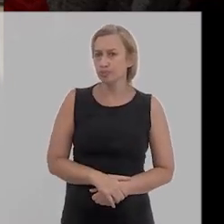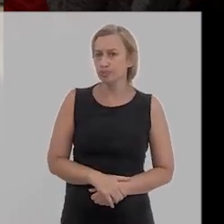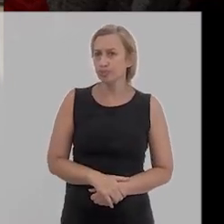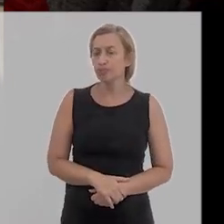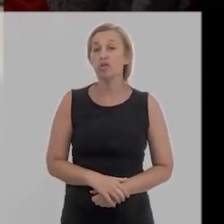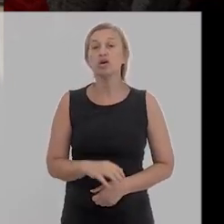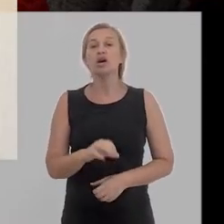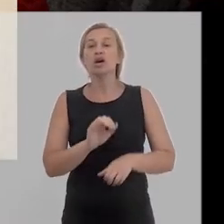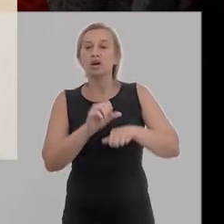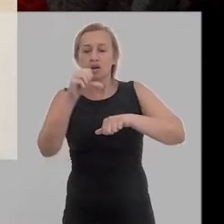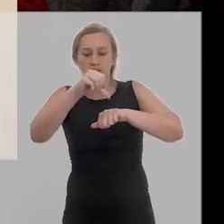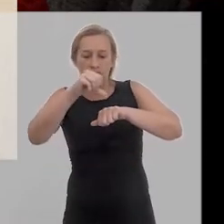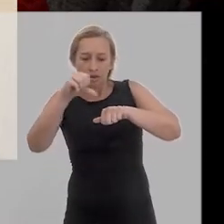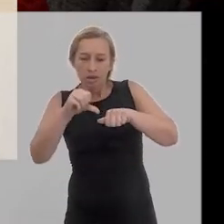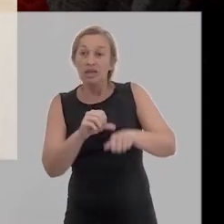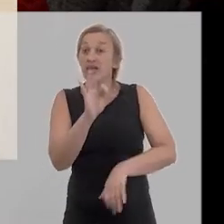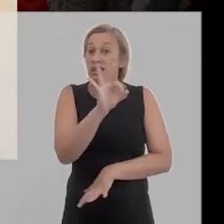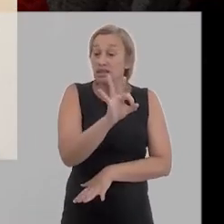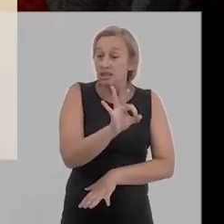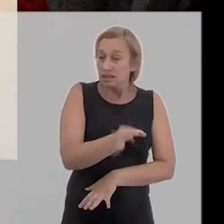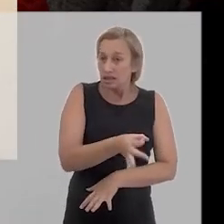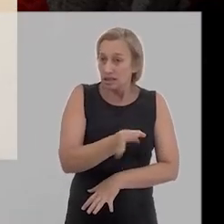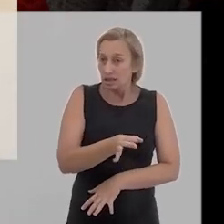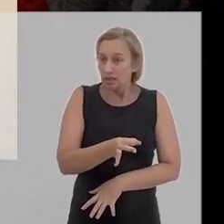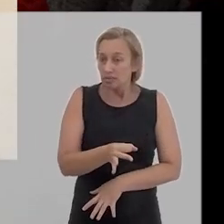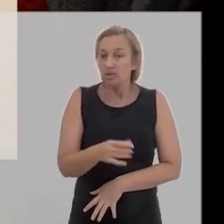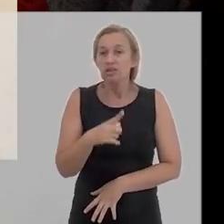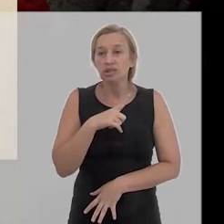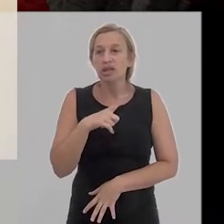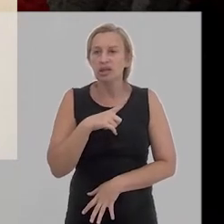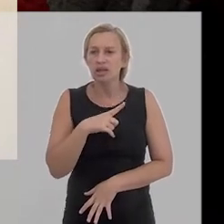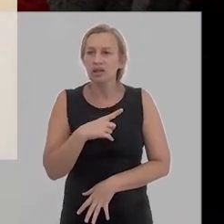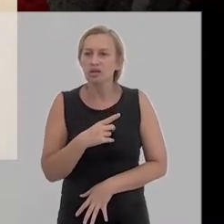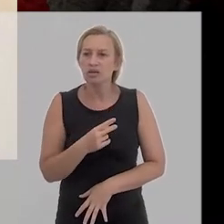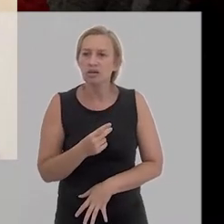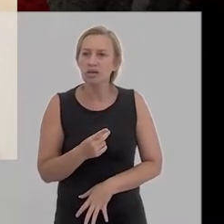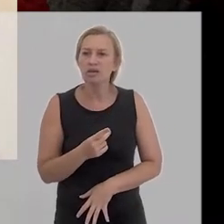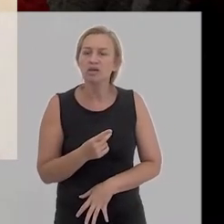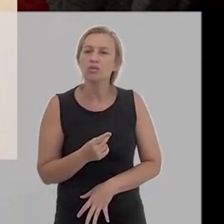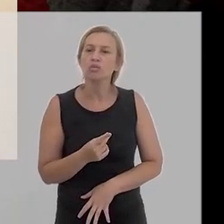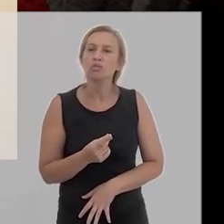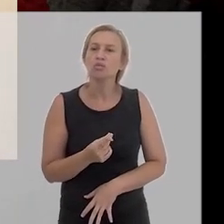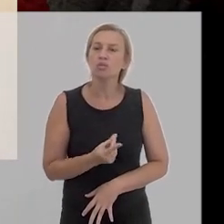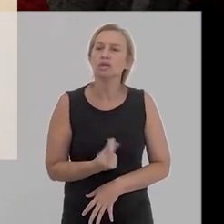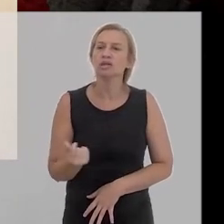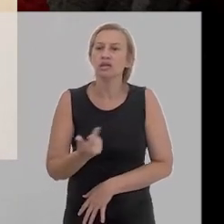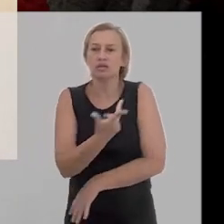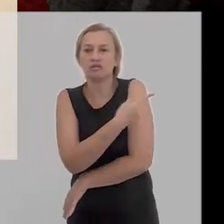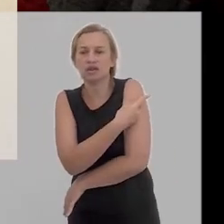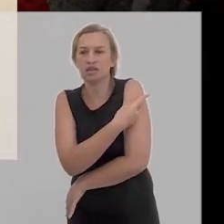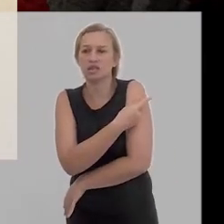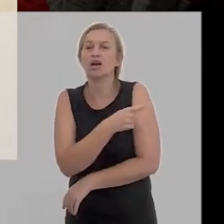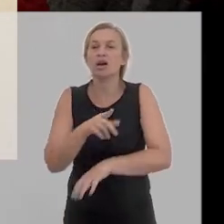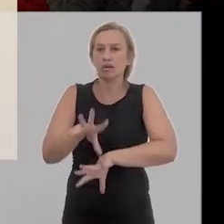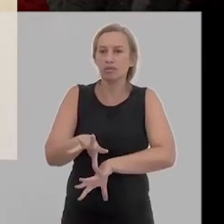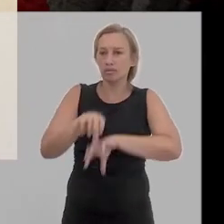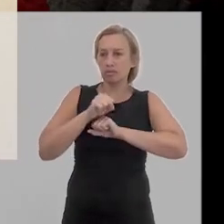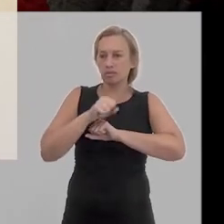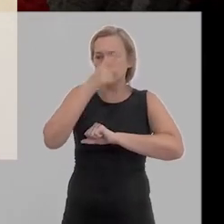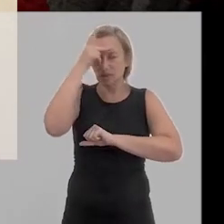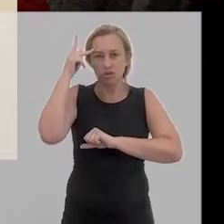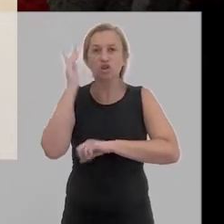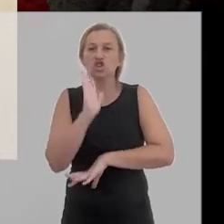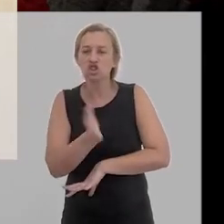né? A Ômicron, ela realmente ela tem um escape tanto para vacina como para